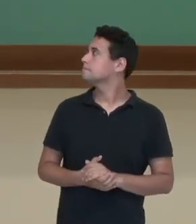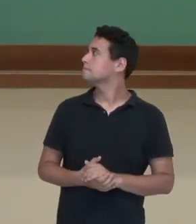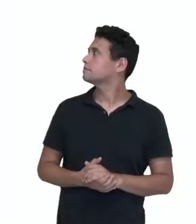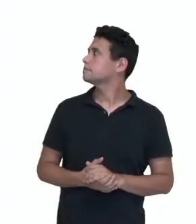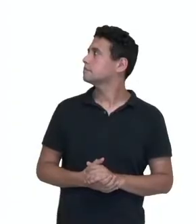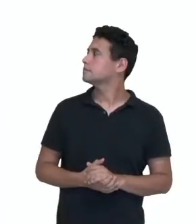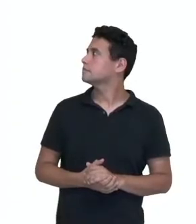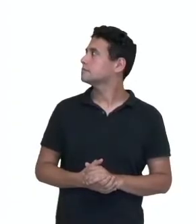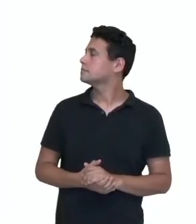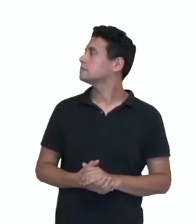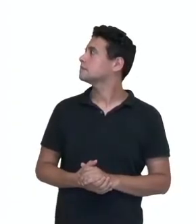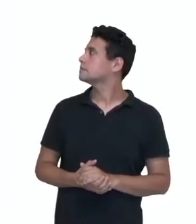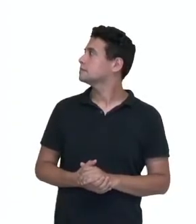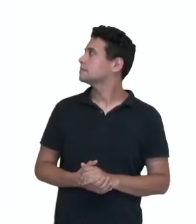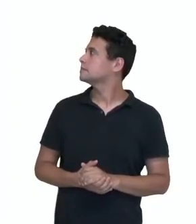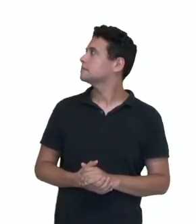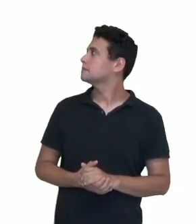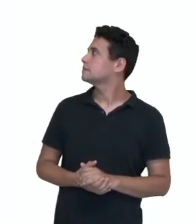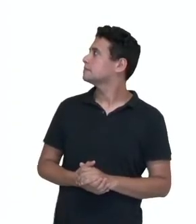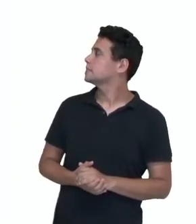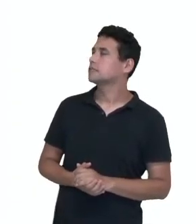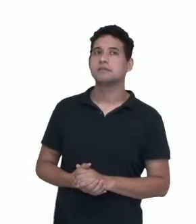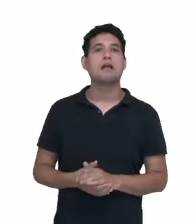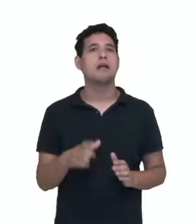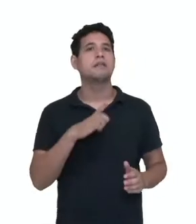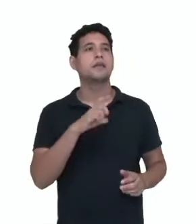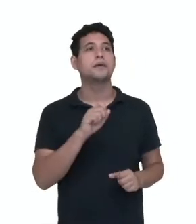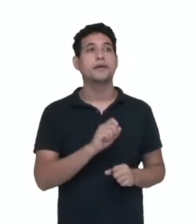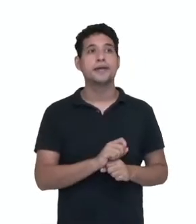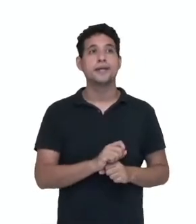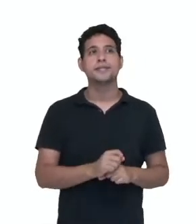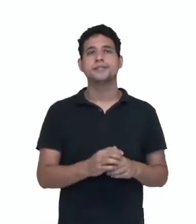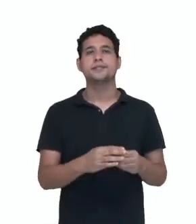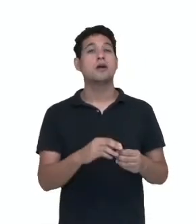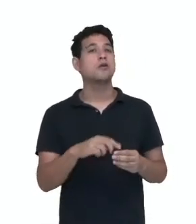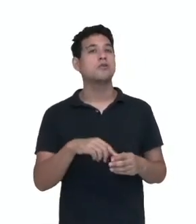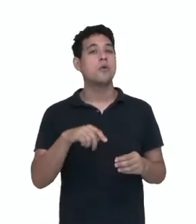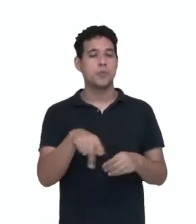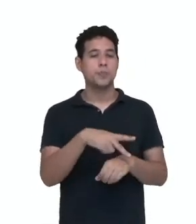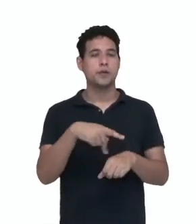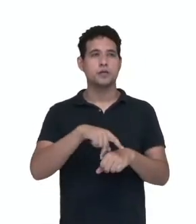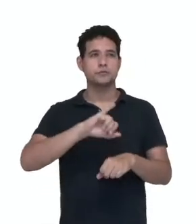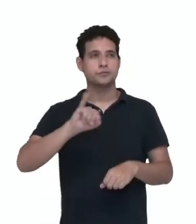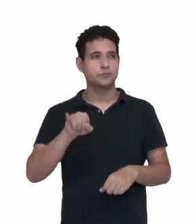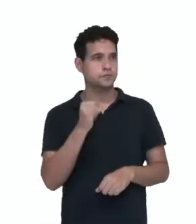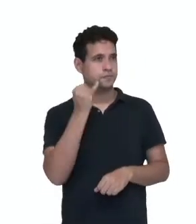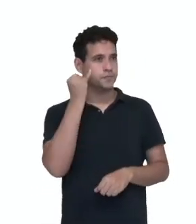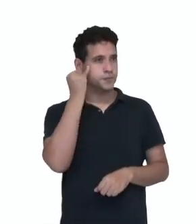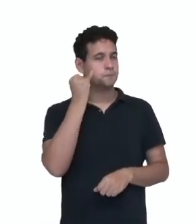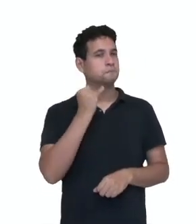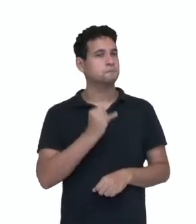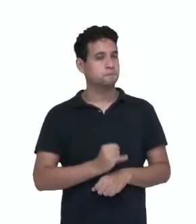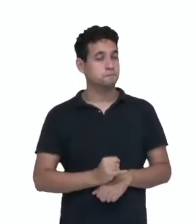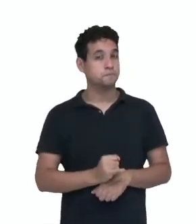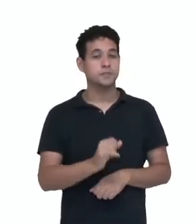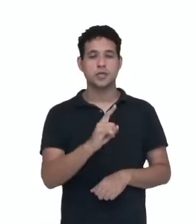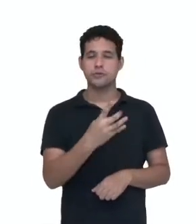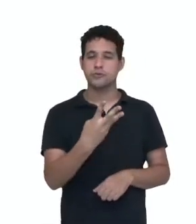Bueno, aqui nós temos o tempo em Japão, 14 dias.